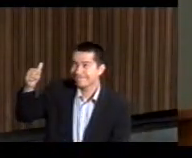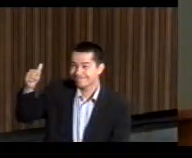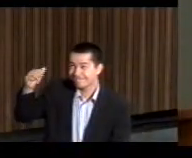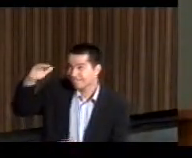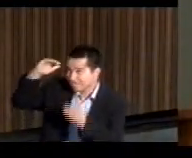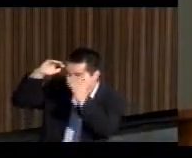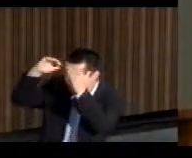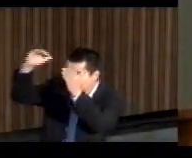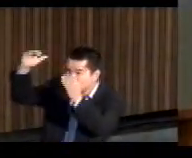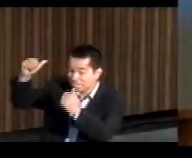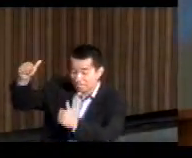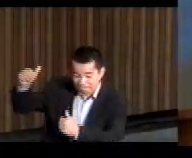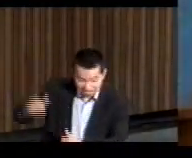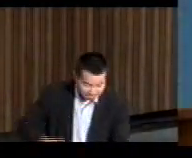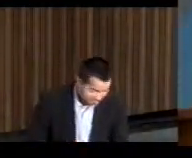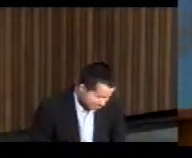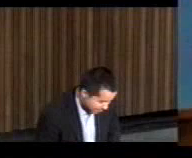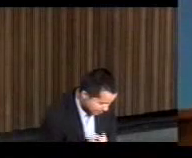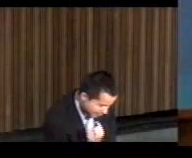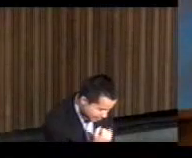Todo-Poderoso.